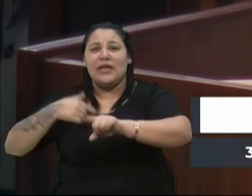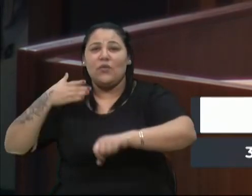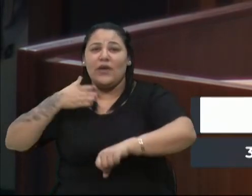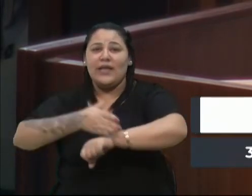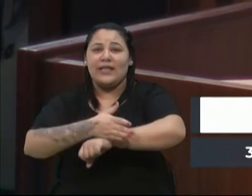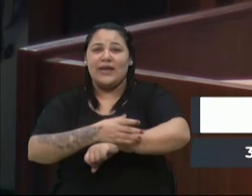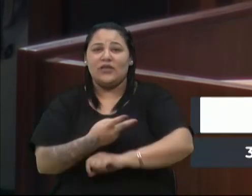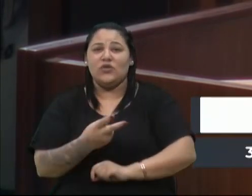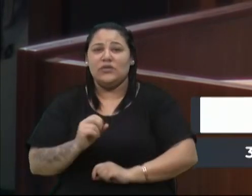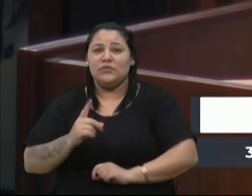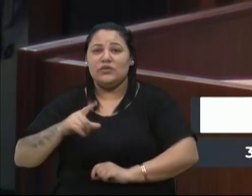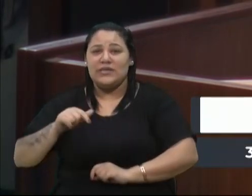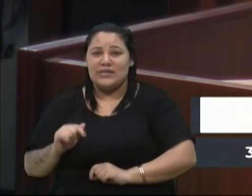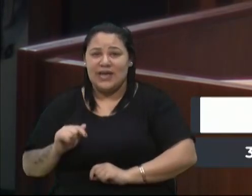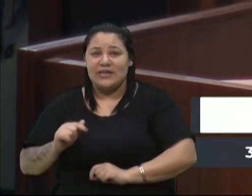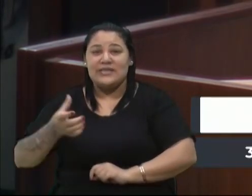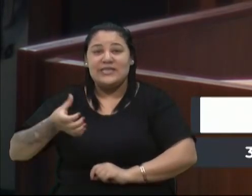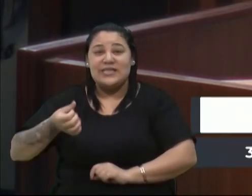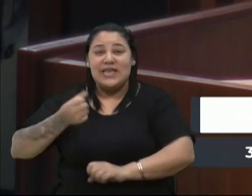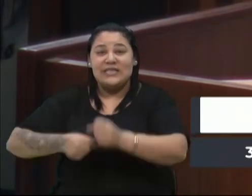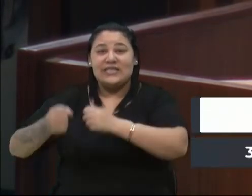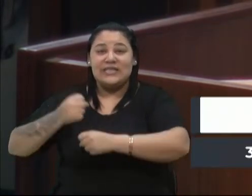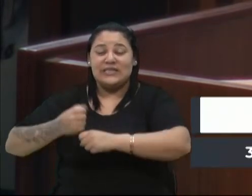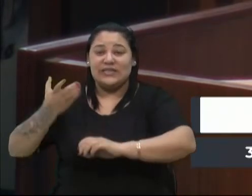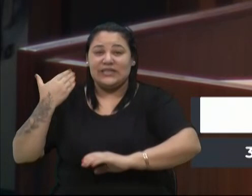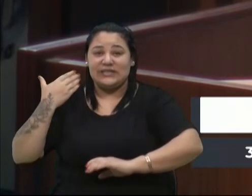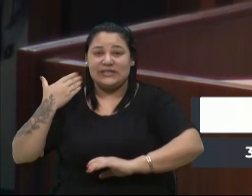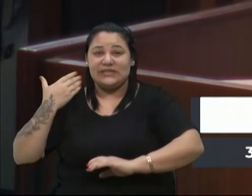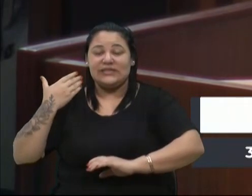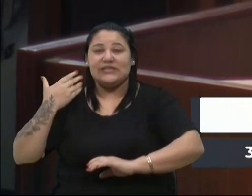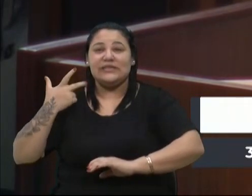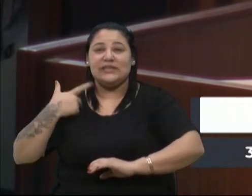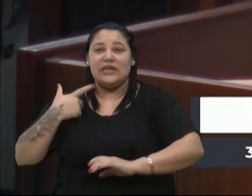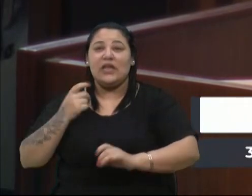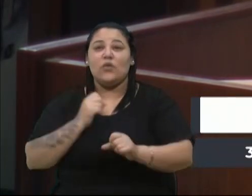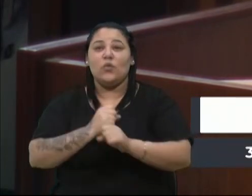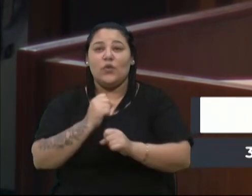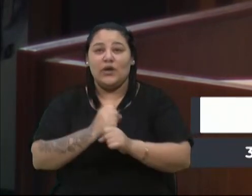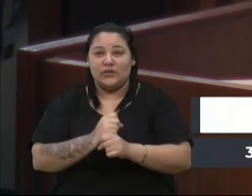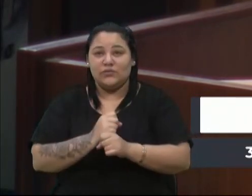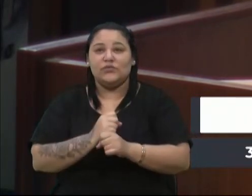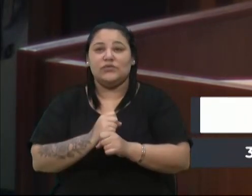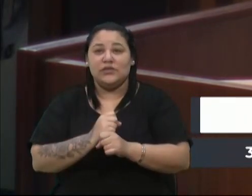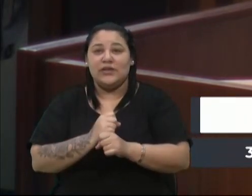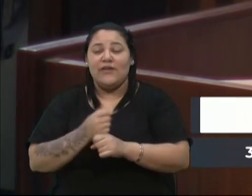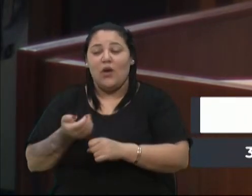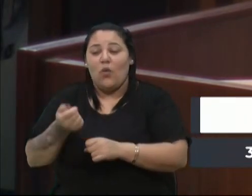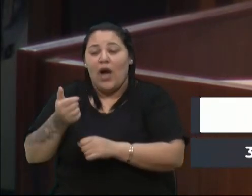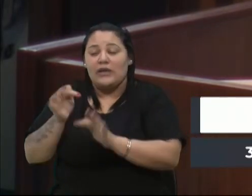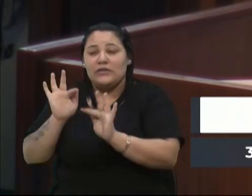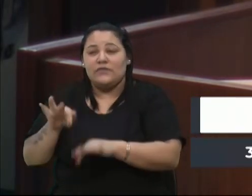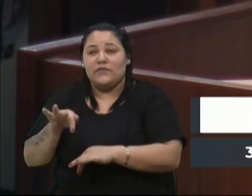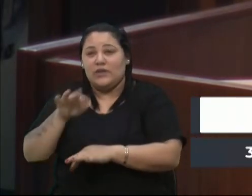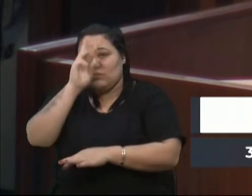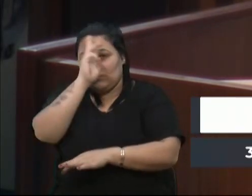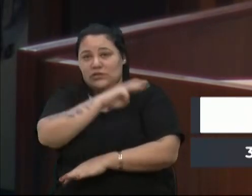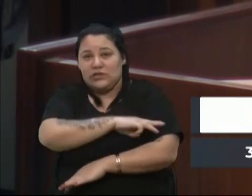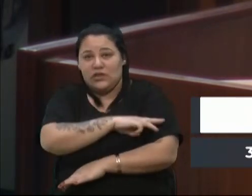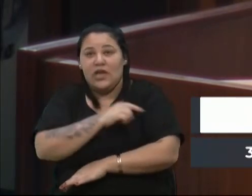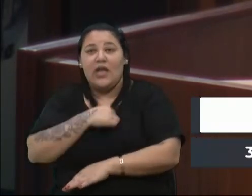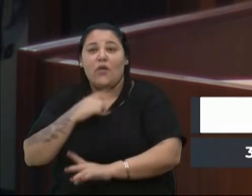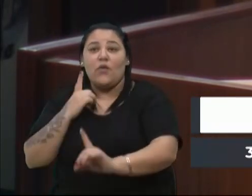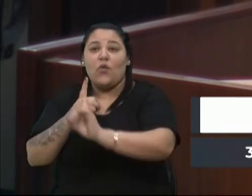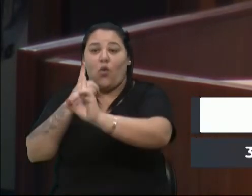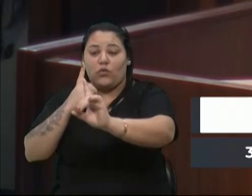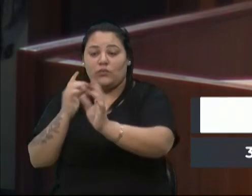em 2017, 6 anos atrás. Era o ano que eu estava finalizando o meu ensino médio. Eu encontrei no coro, primeiramente,